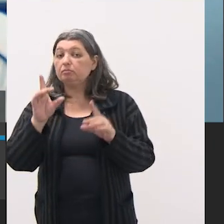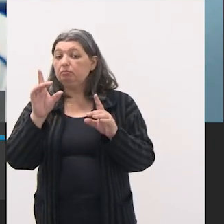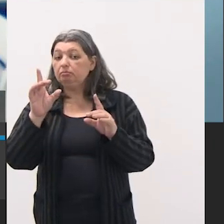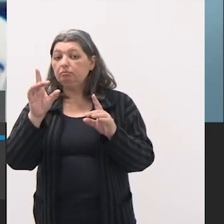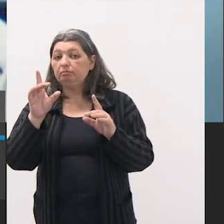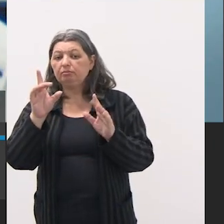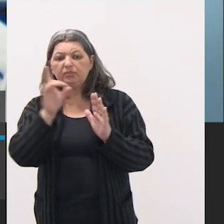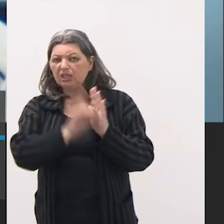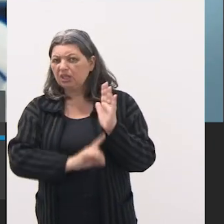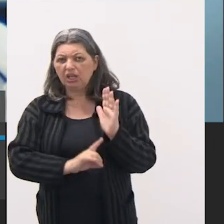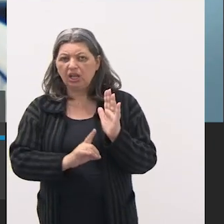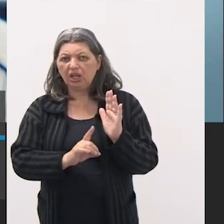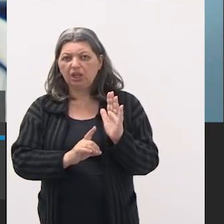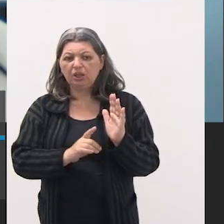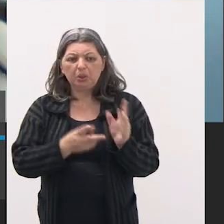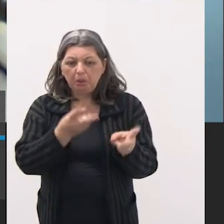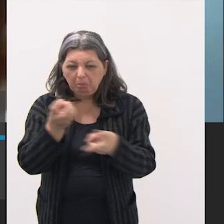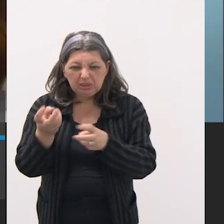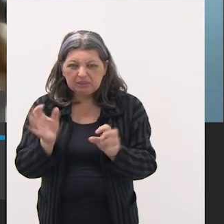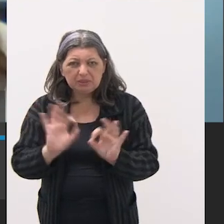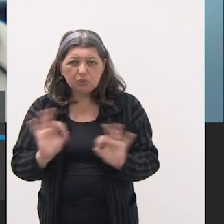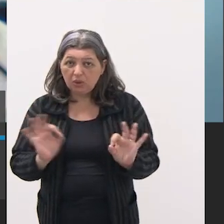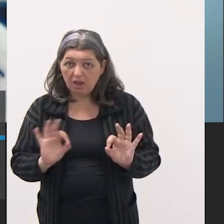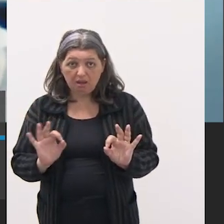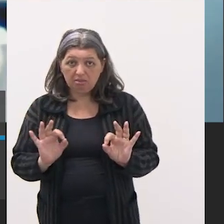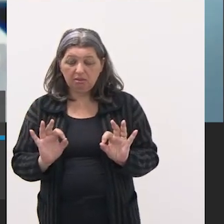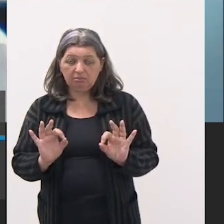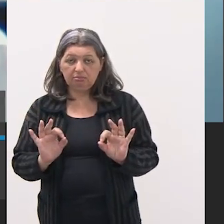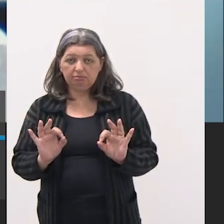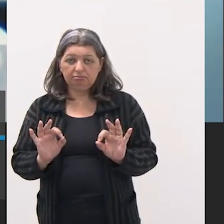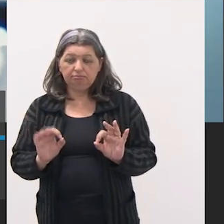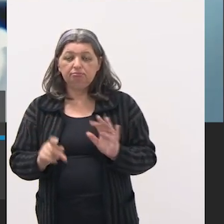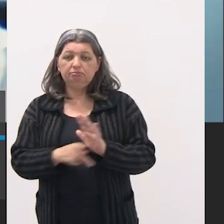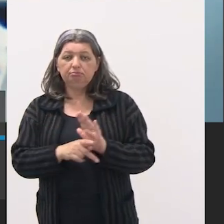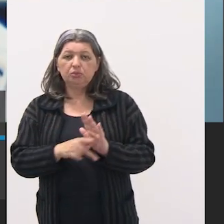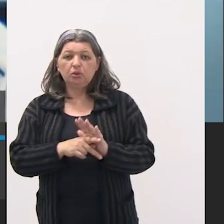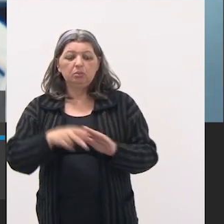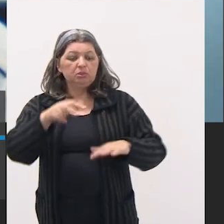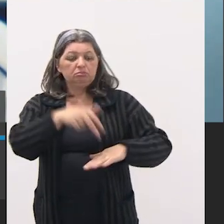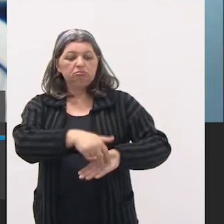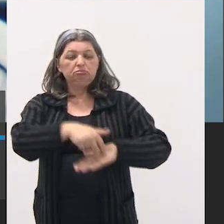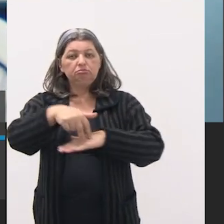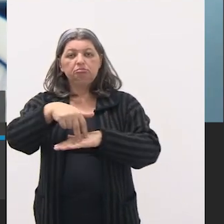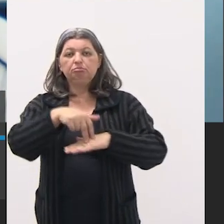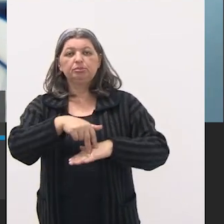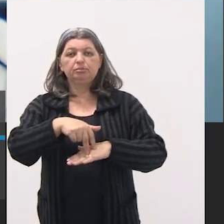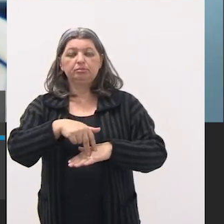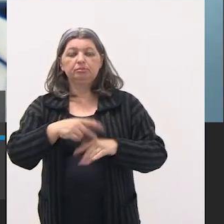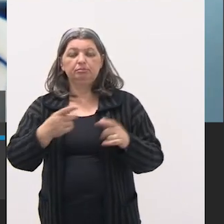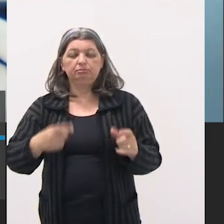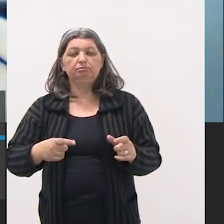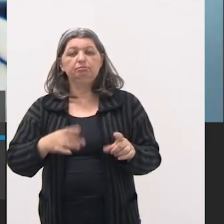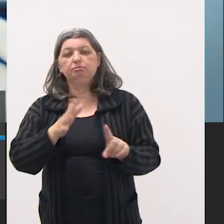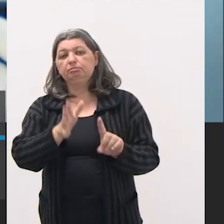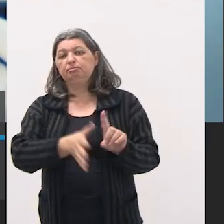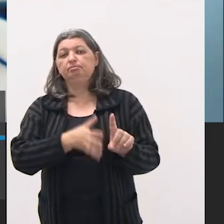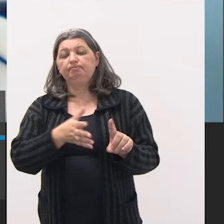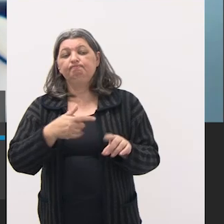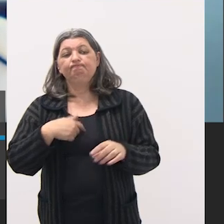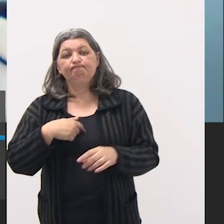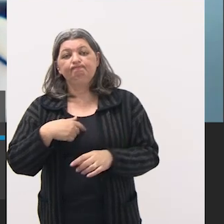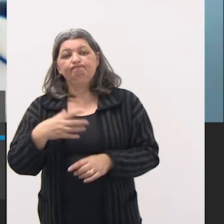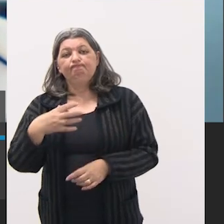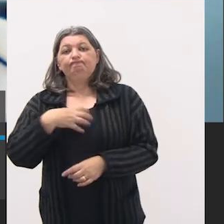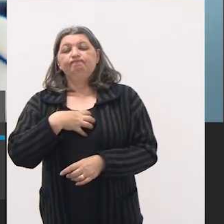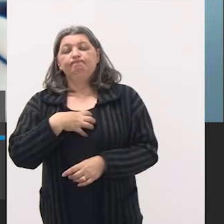não são reconhecidos as suas falas e seus espaços, ela também tem uma sensação